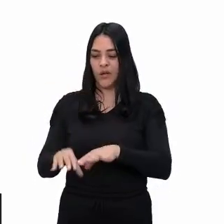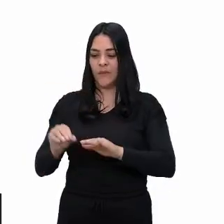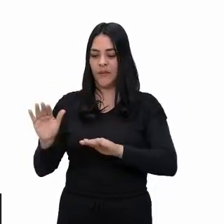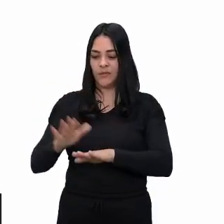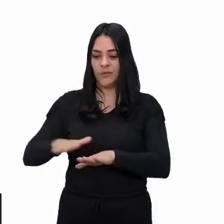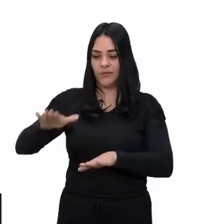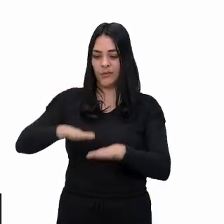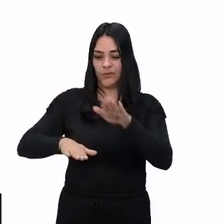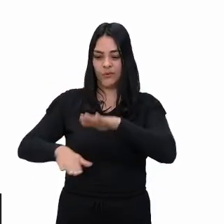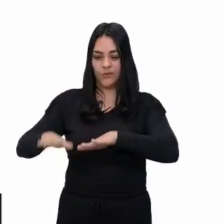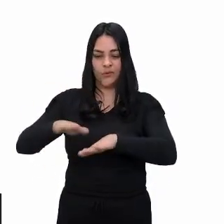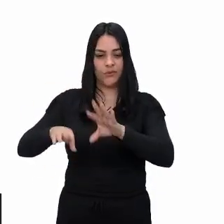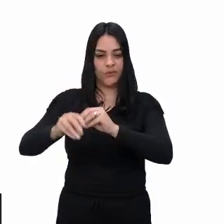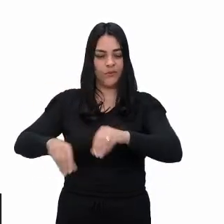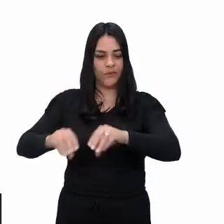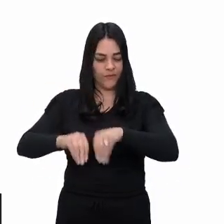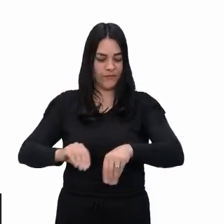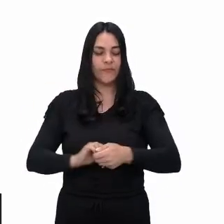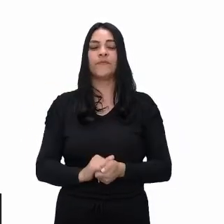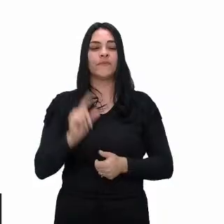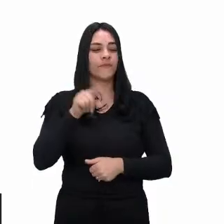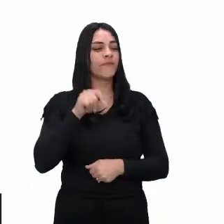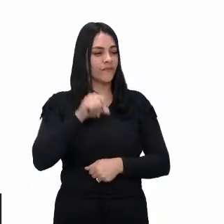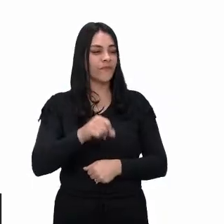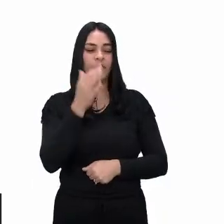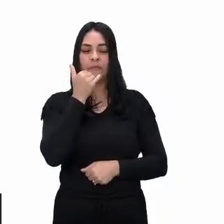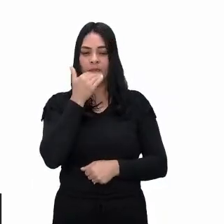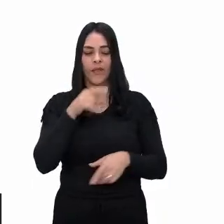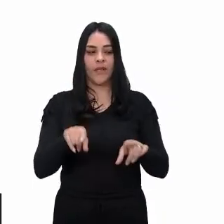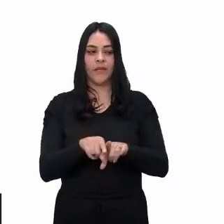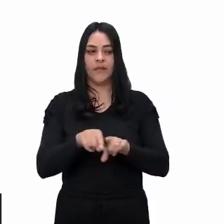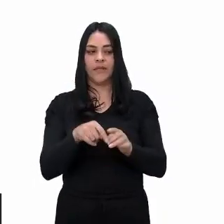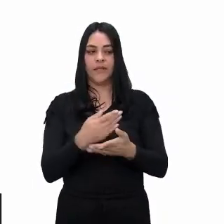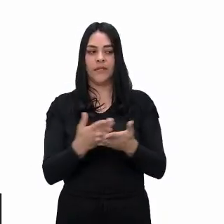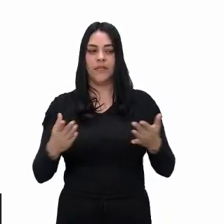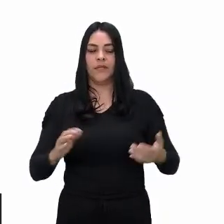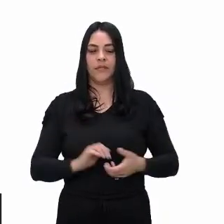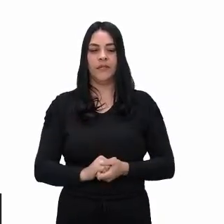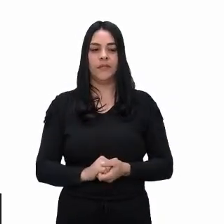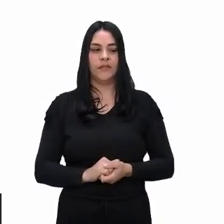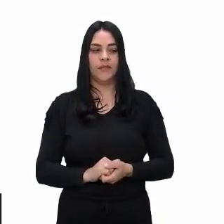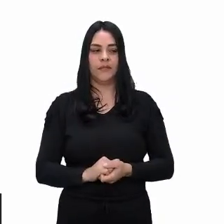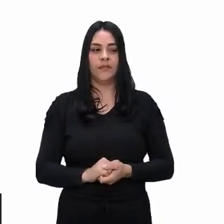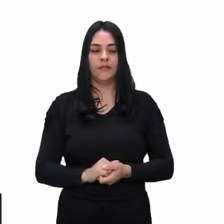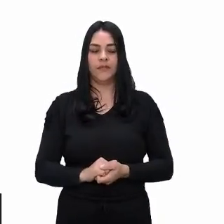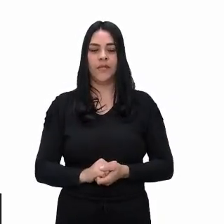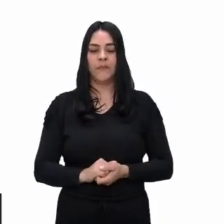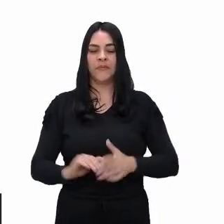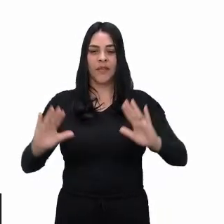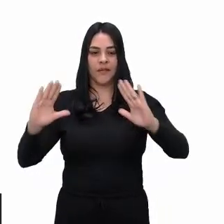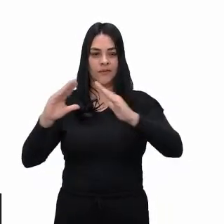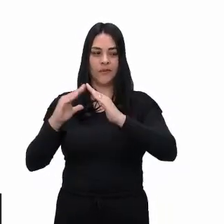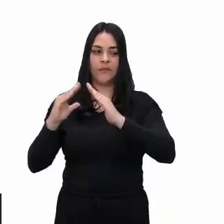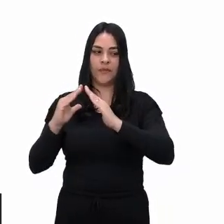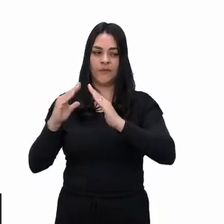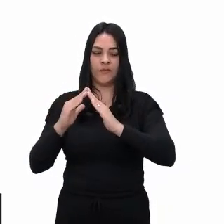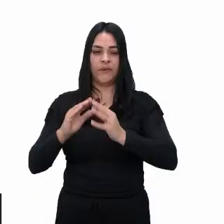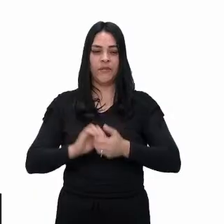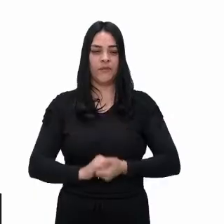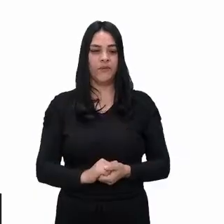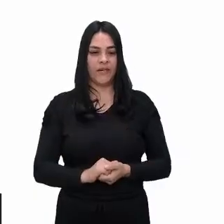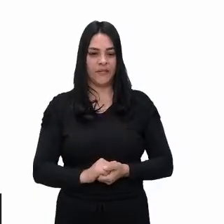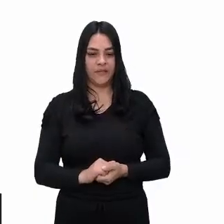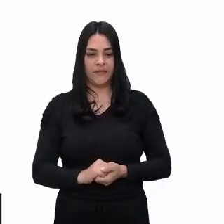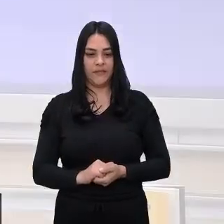ela se alimenta na escola, ela sabe que aquele resíduo que ela se alimentou, ela não vai jogar no lixo comum. E na casa dela também ela não vai fazer